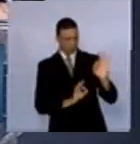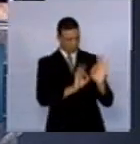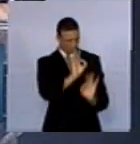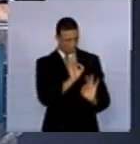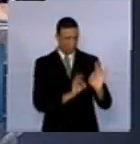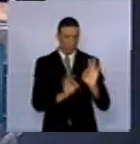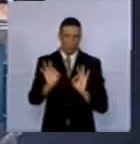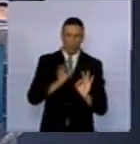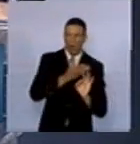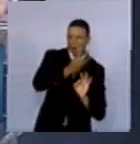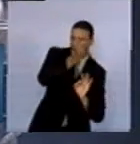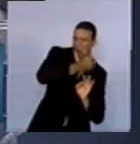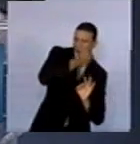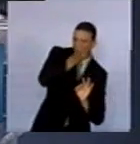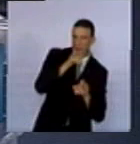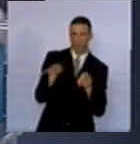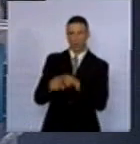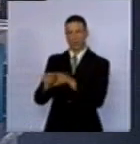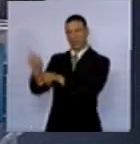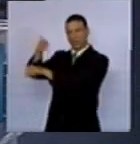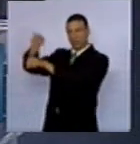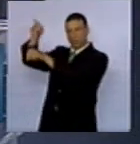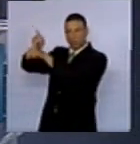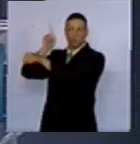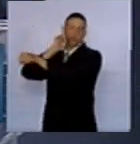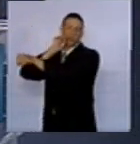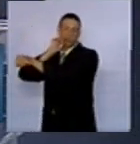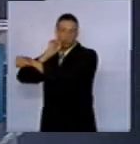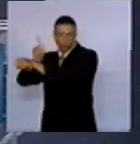segmento o FC americano